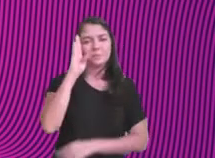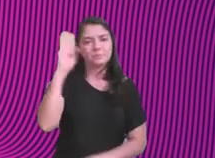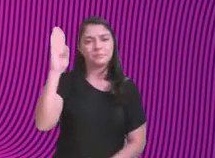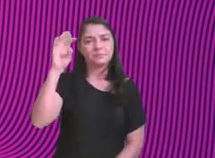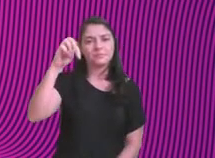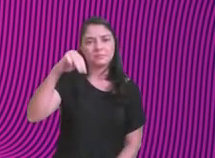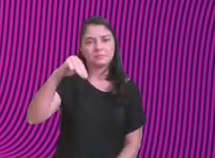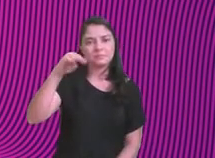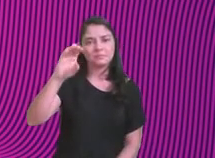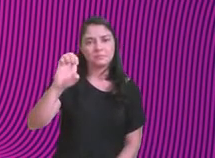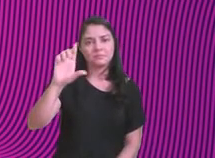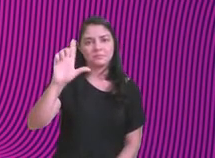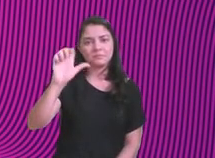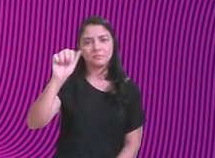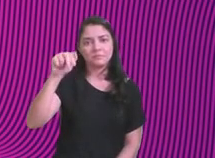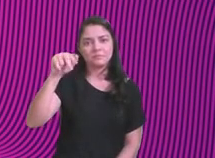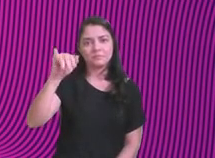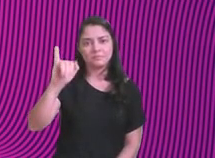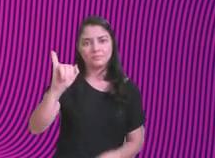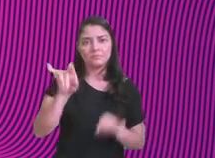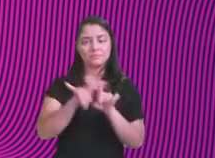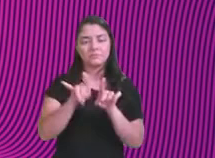trabalham com formação, né,